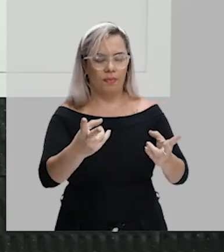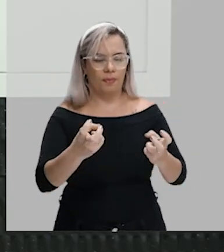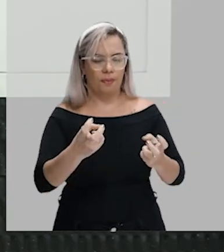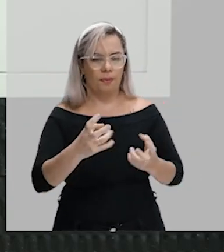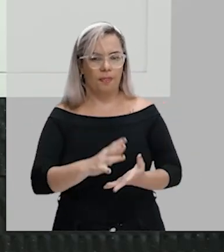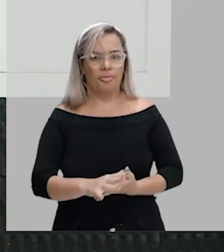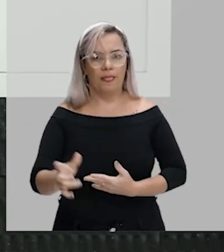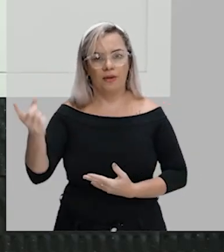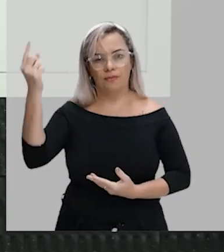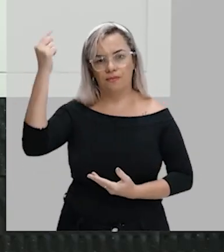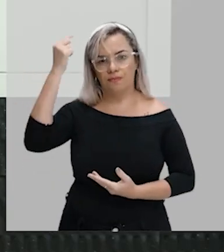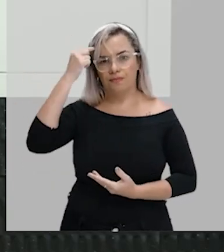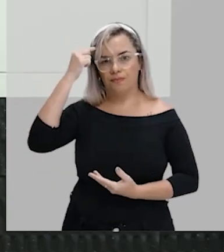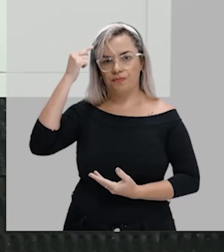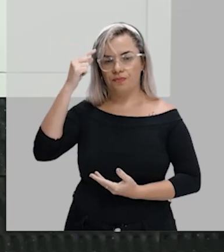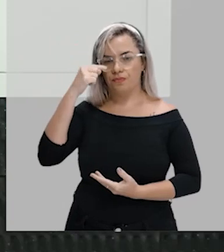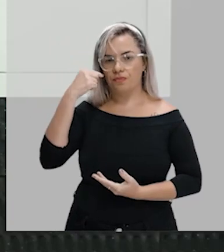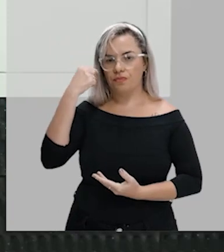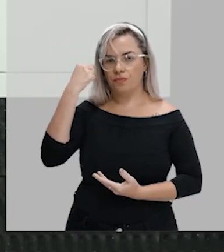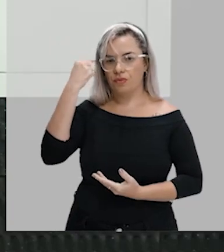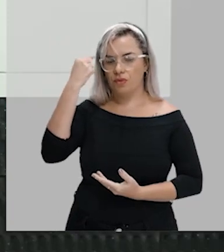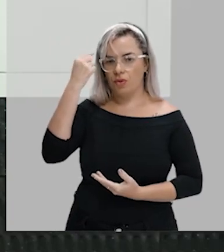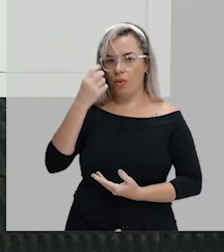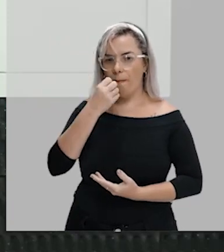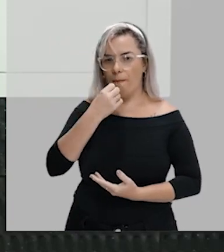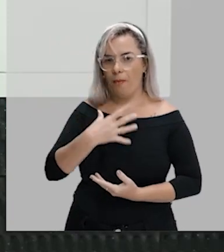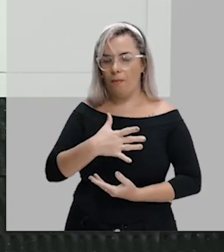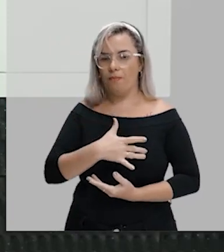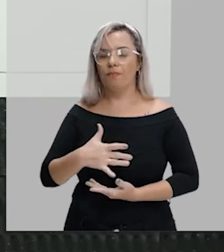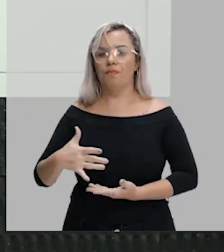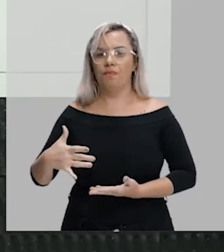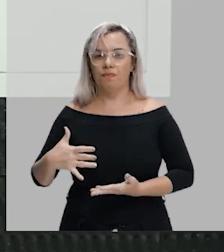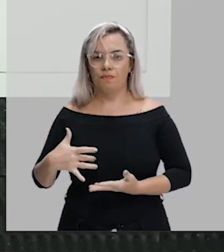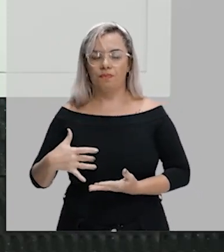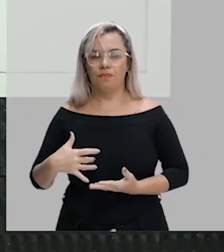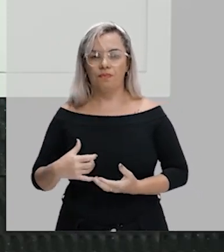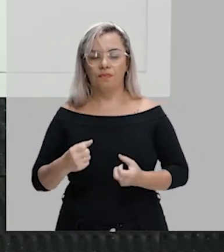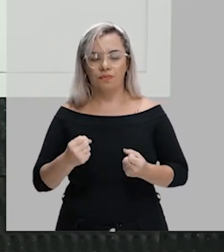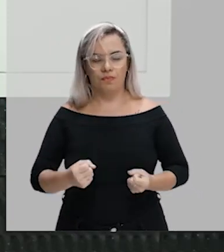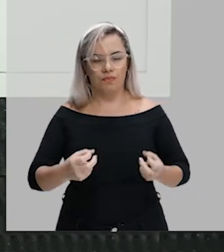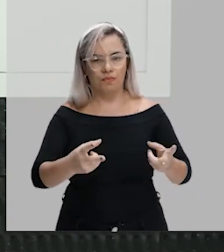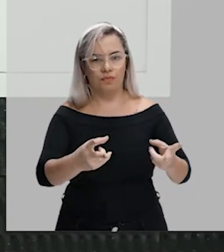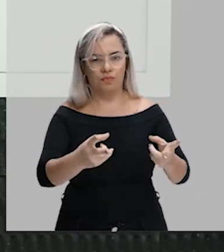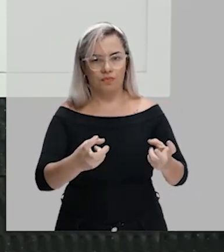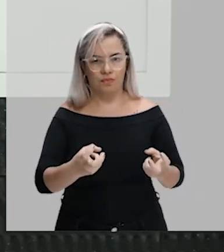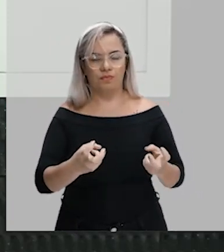pensar num olho totalmente saudável. Consegue perceber